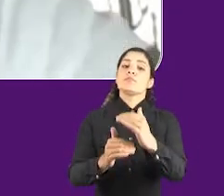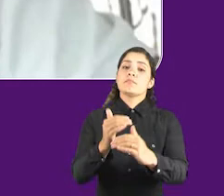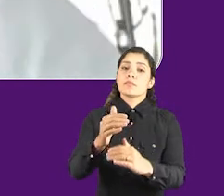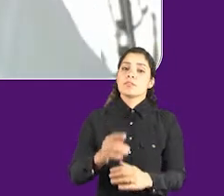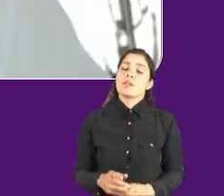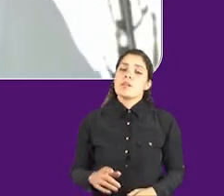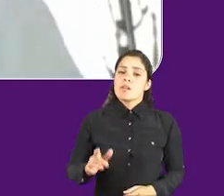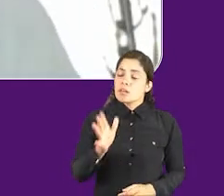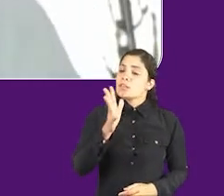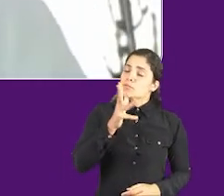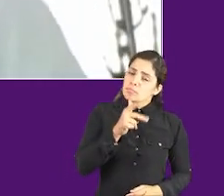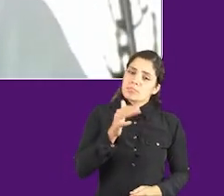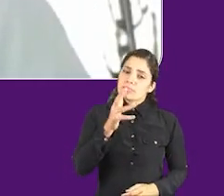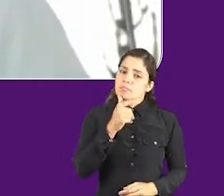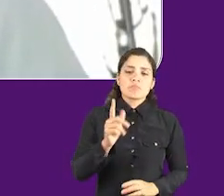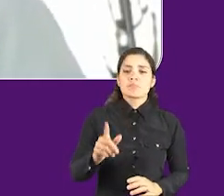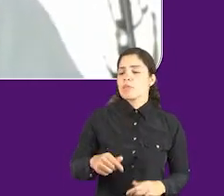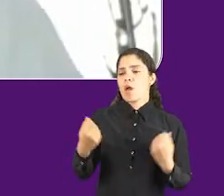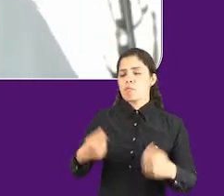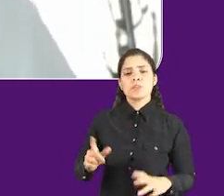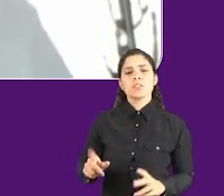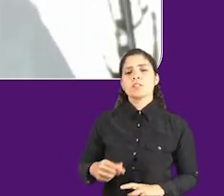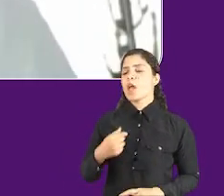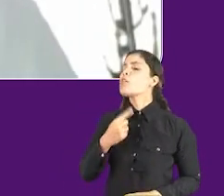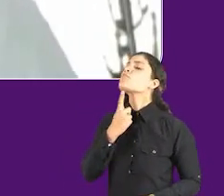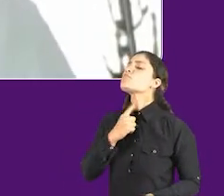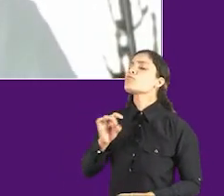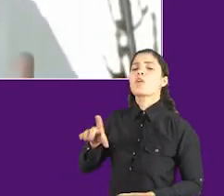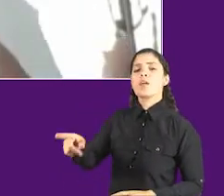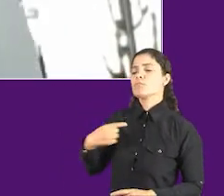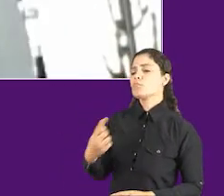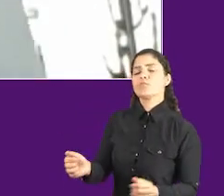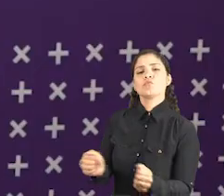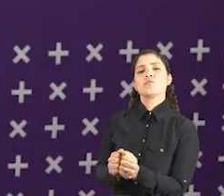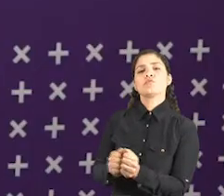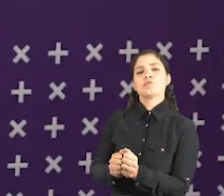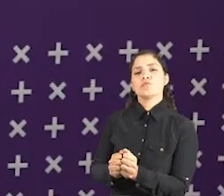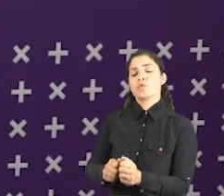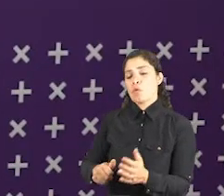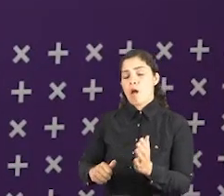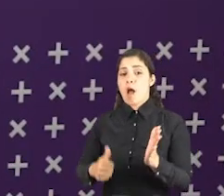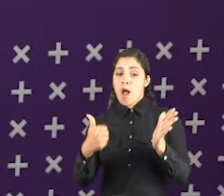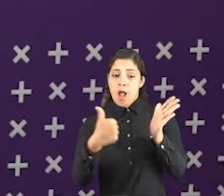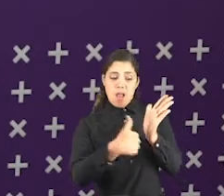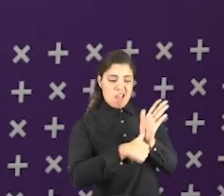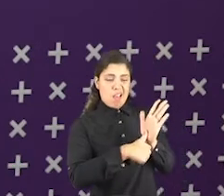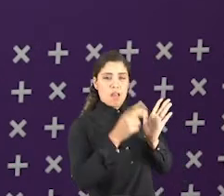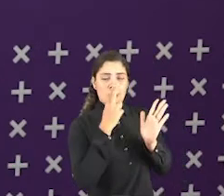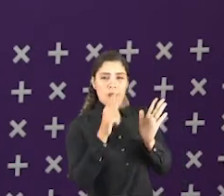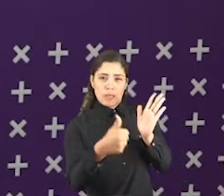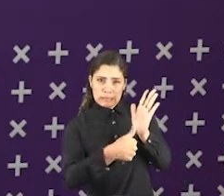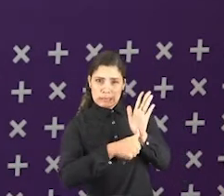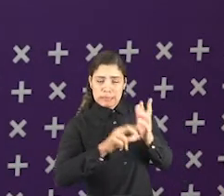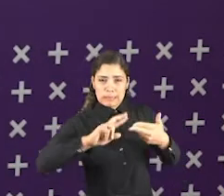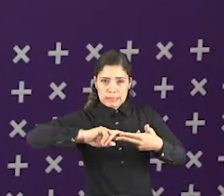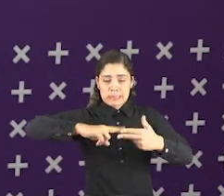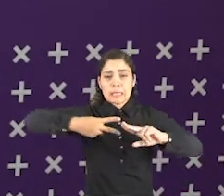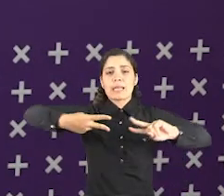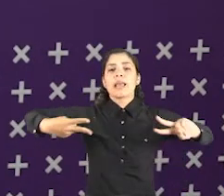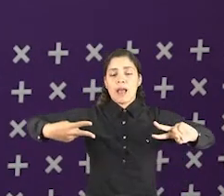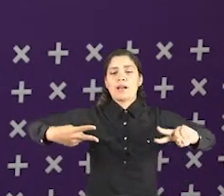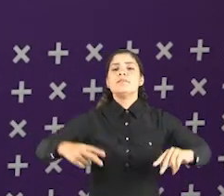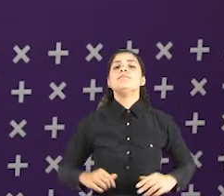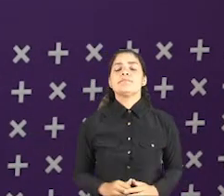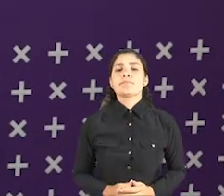não tem necessidade de falar com ninguém sobre sobre isso porque enviou uma parte do nosso DNA como o enterro